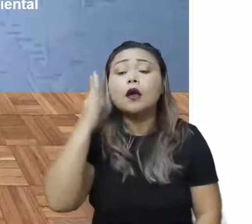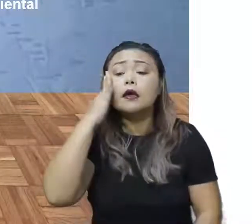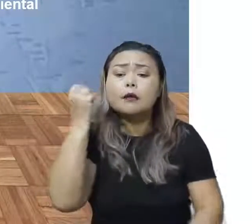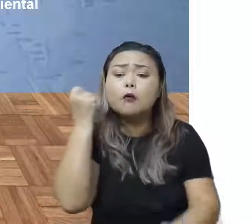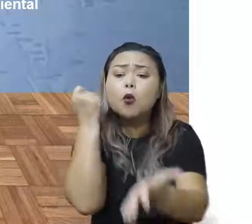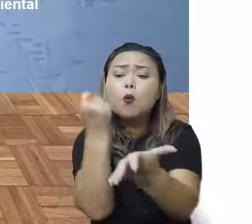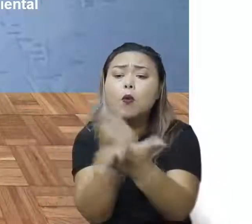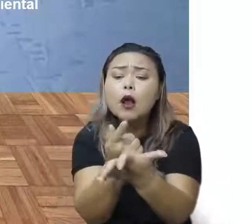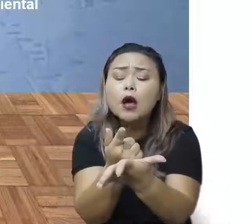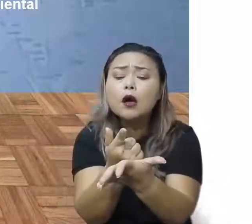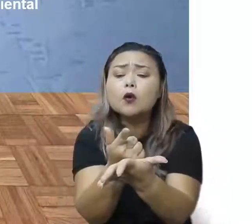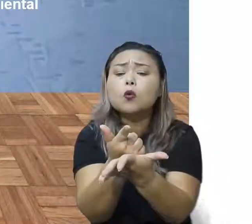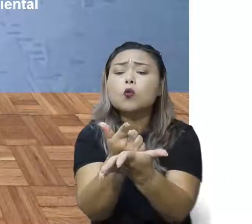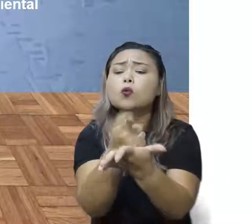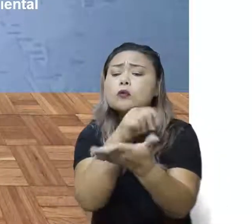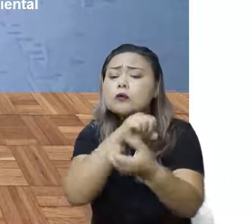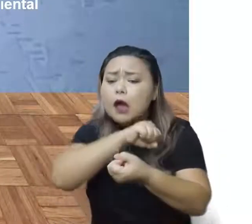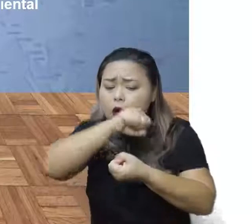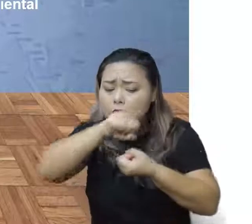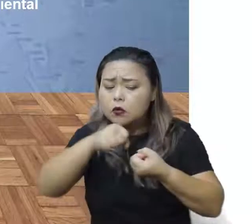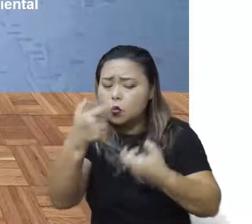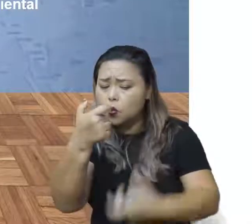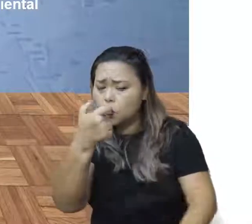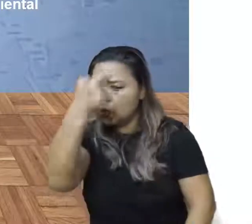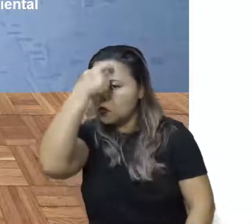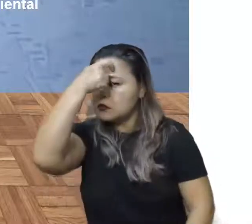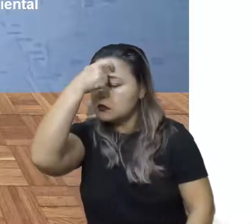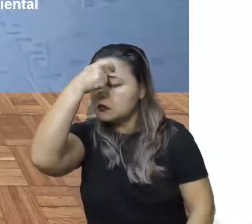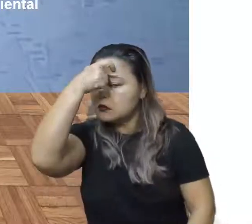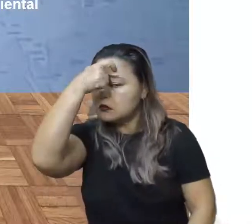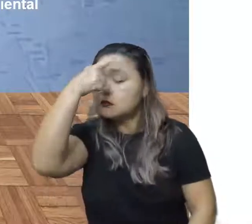comprar de forma sustentável,